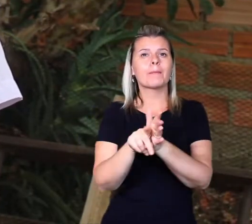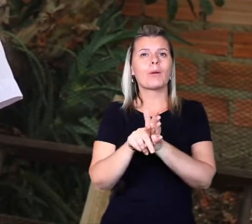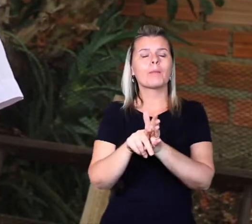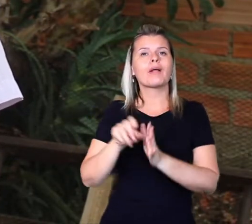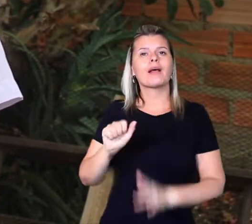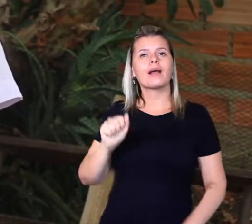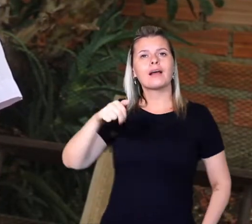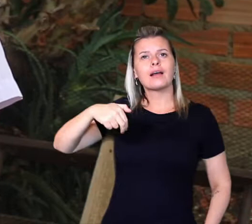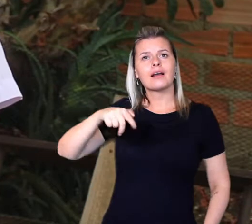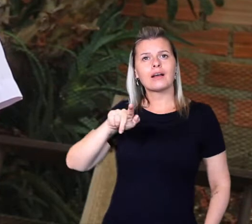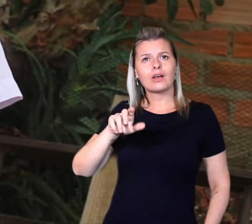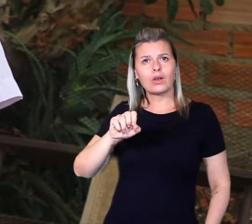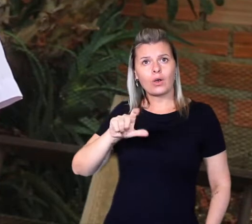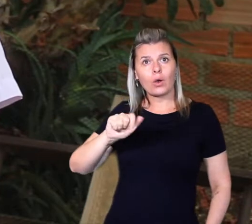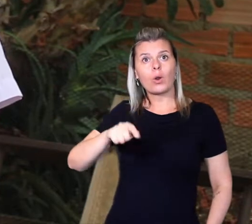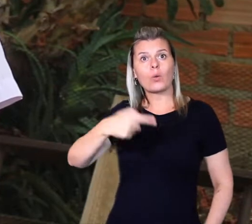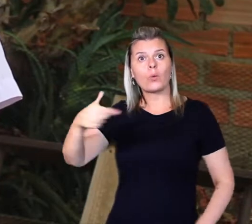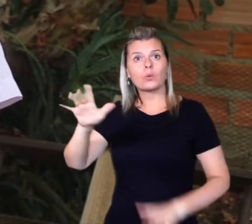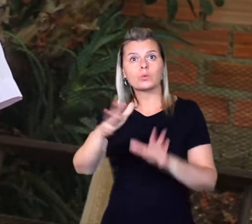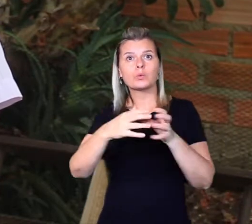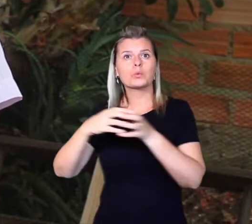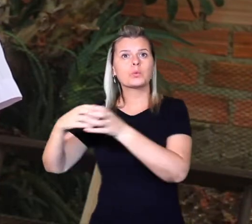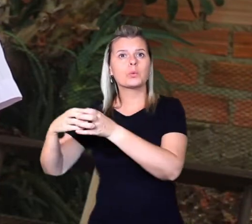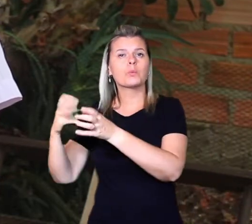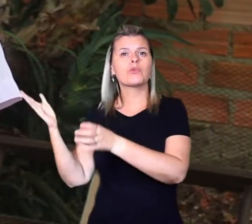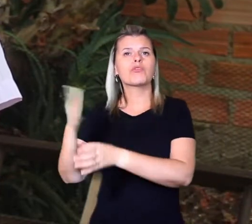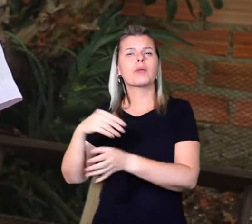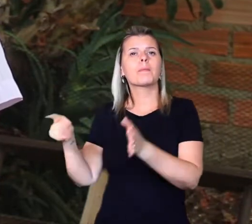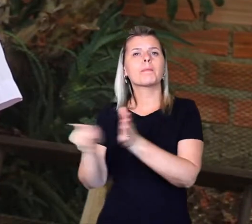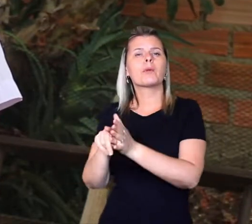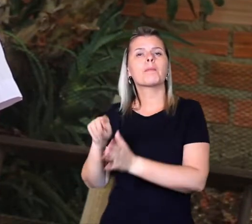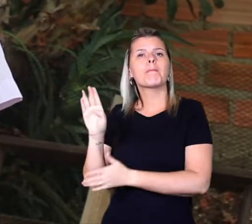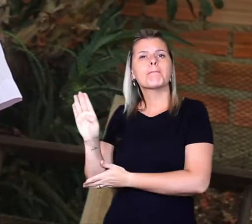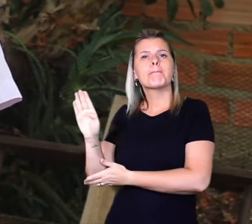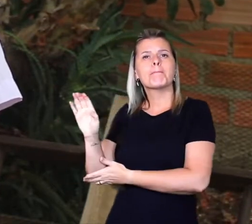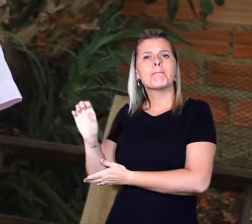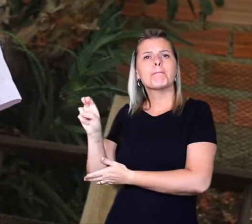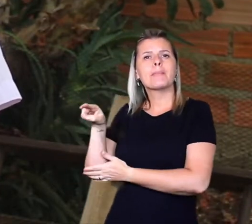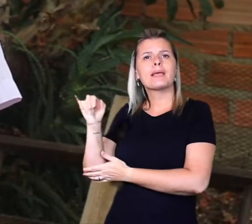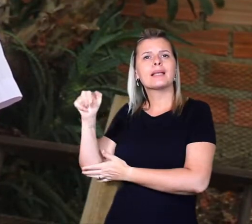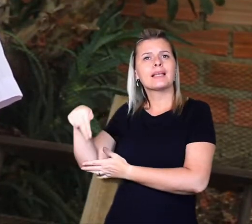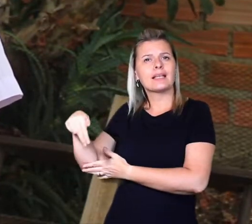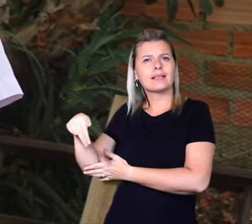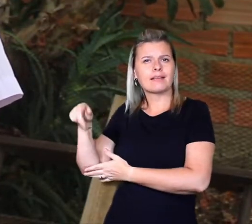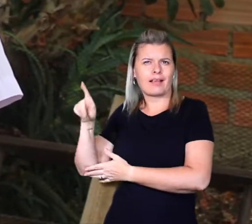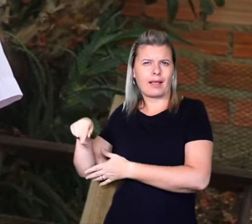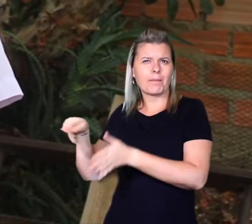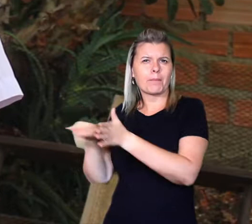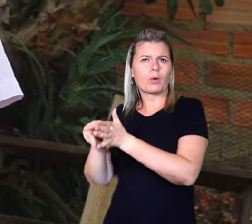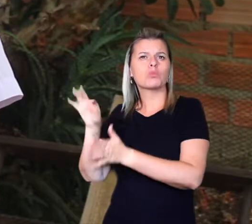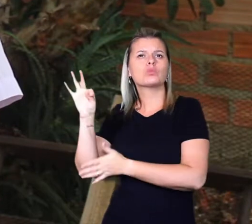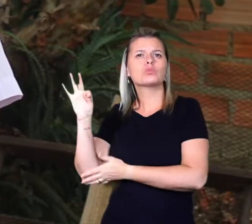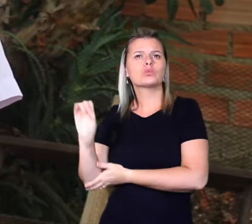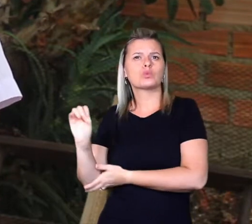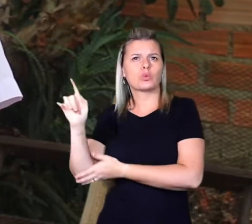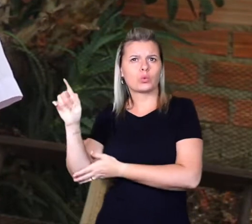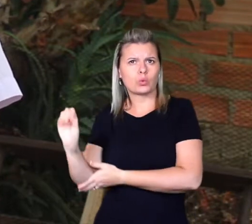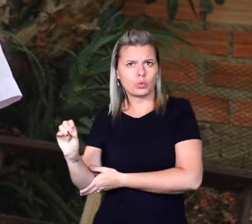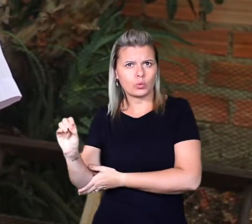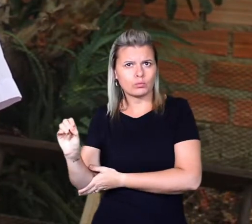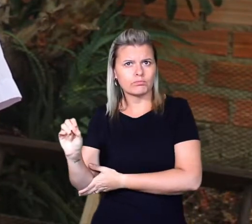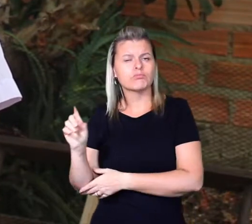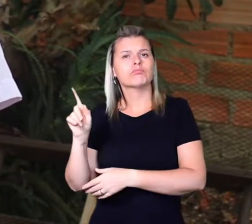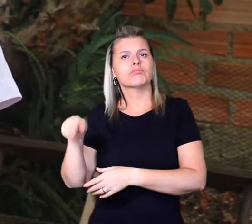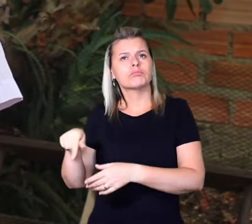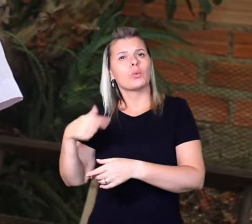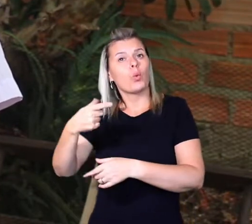enfim. E outra parte veio de Benin, no Togo, antigo Benin, e que vieram